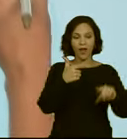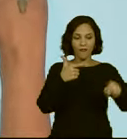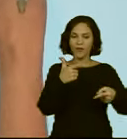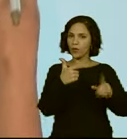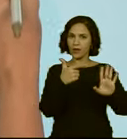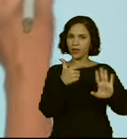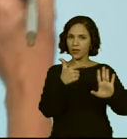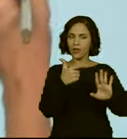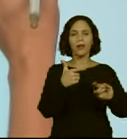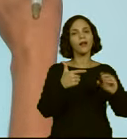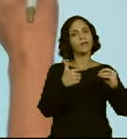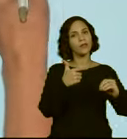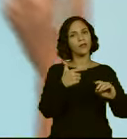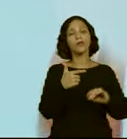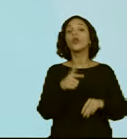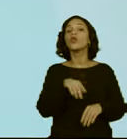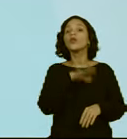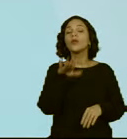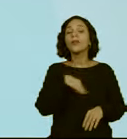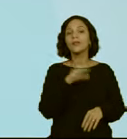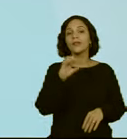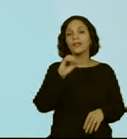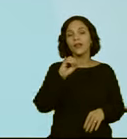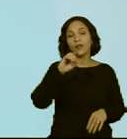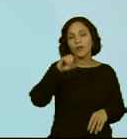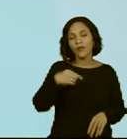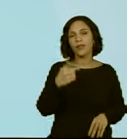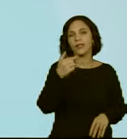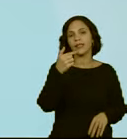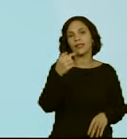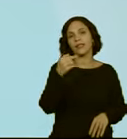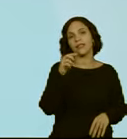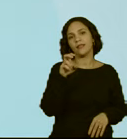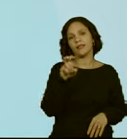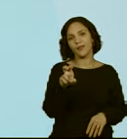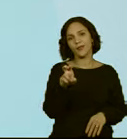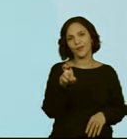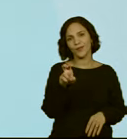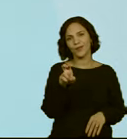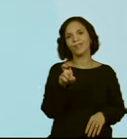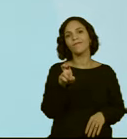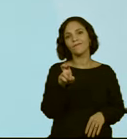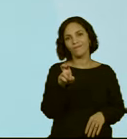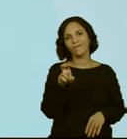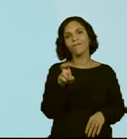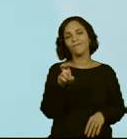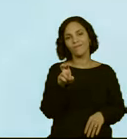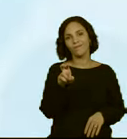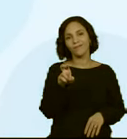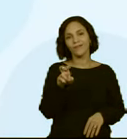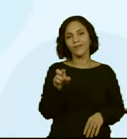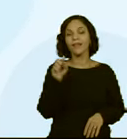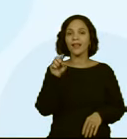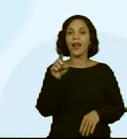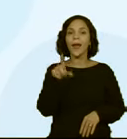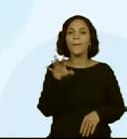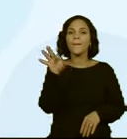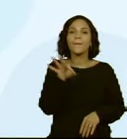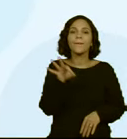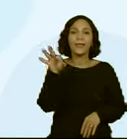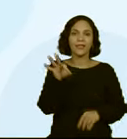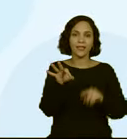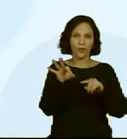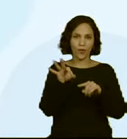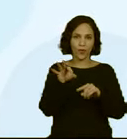uma, então a gente vai chegar zero75 que é o valor da do